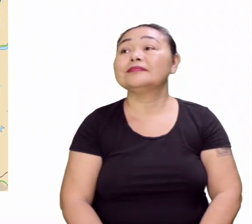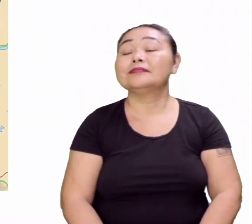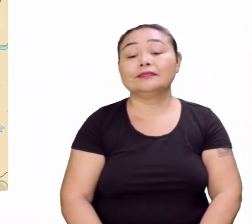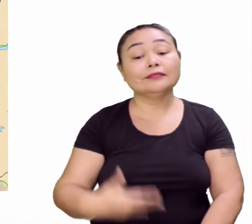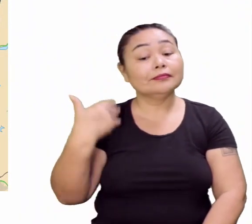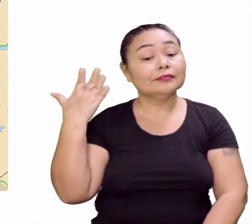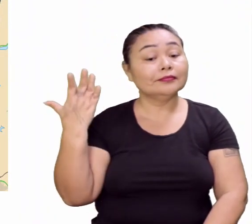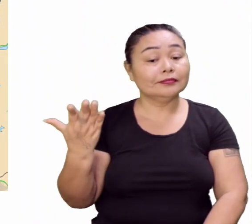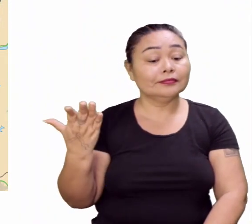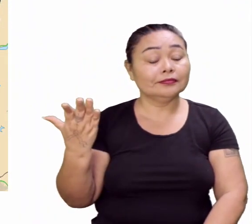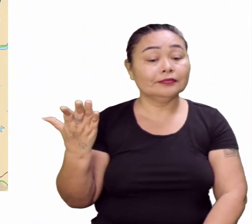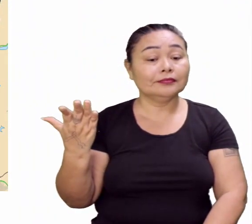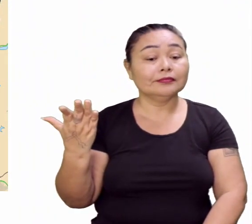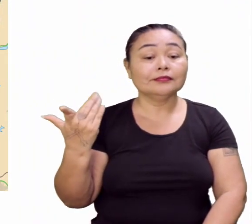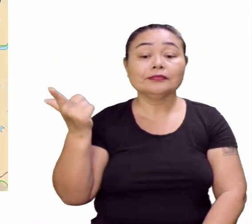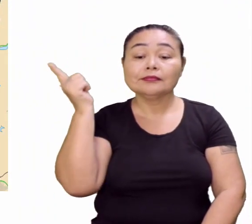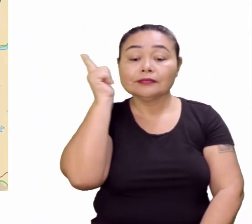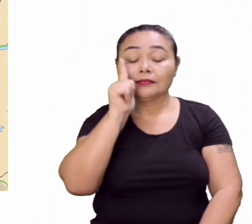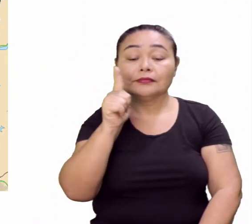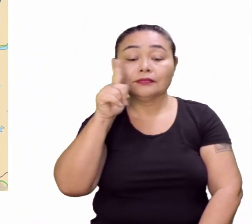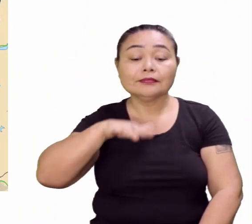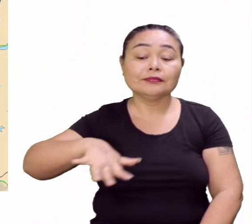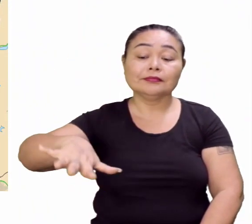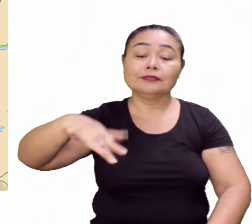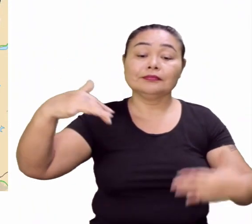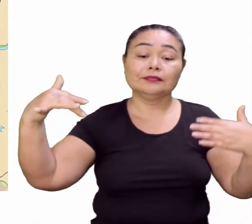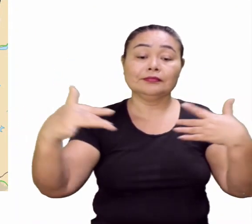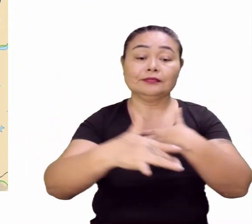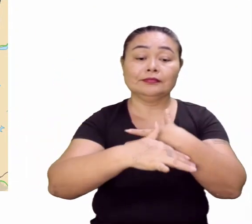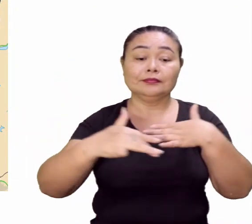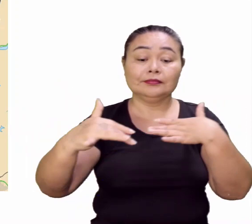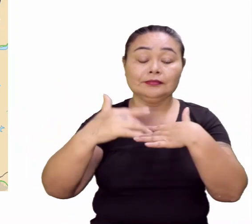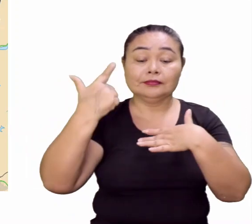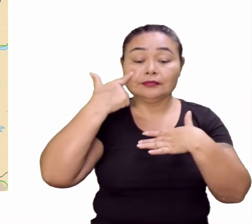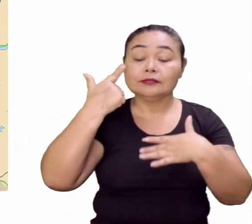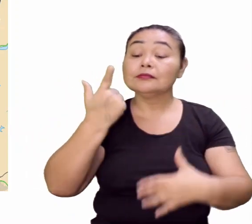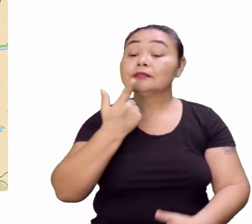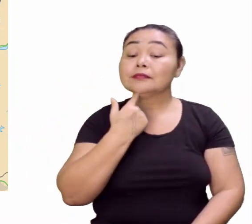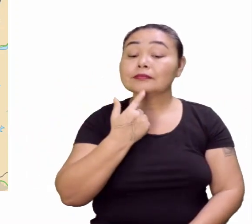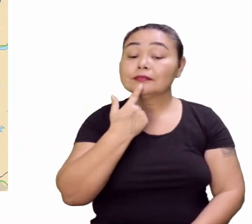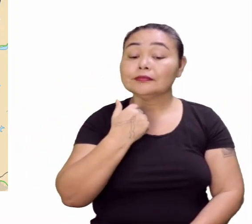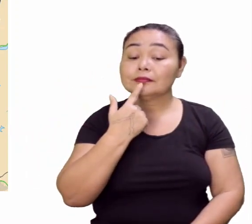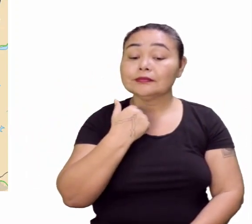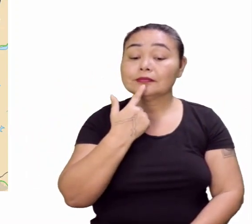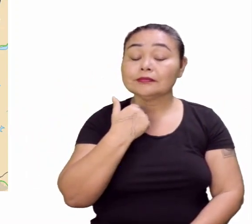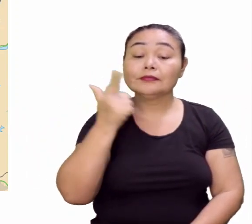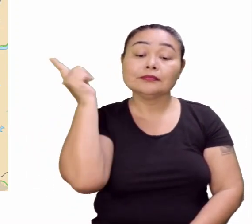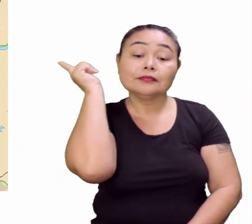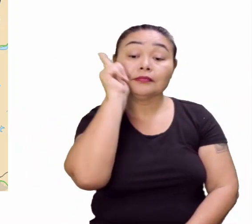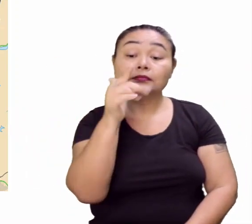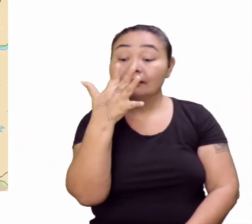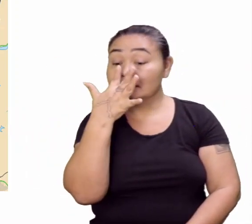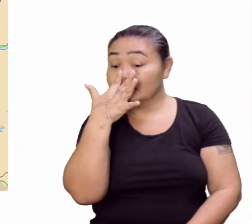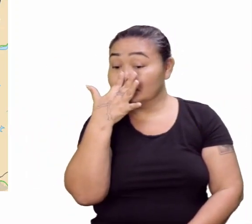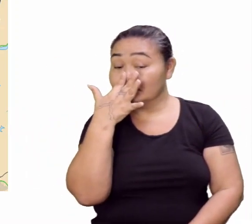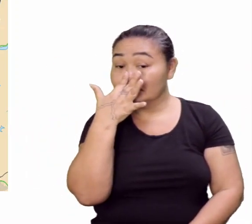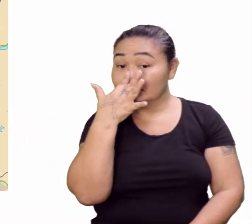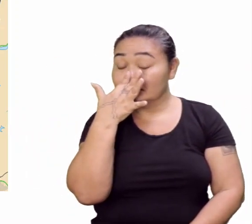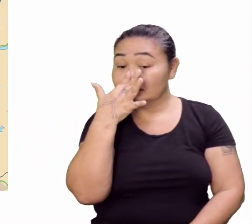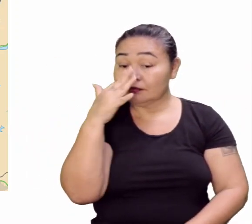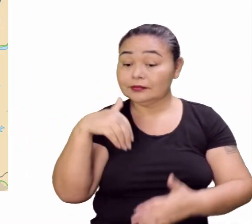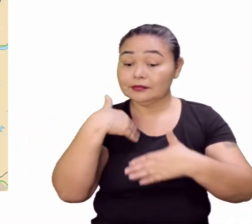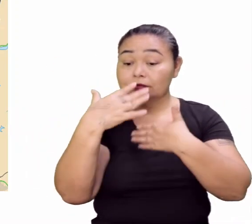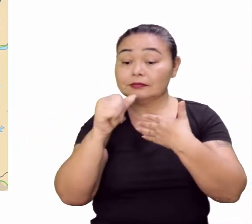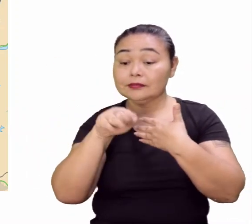Aí, ó. A gente consegue ver aí uma área urbana destacada em vermelho, e aí a gente consegue observar esse processo